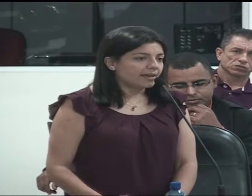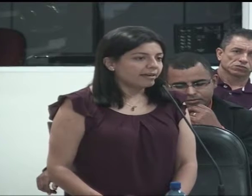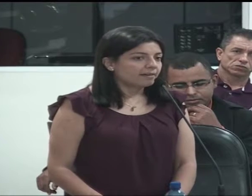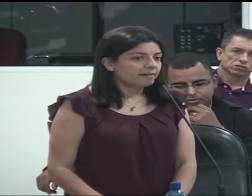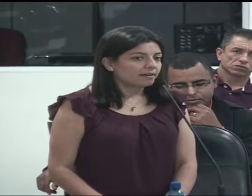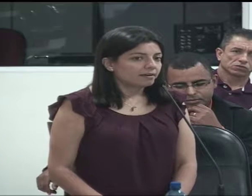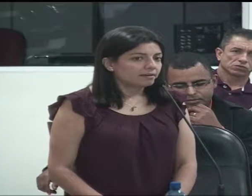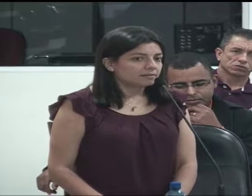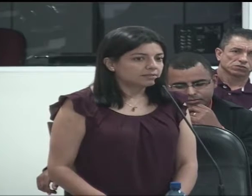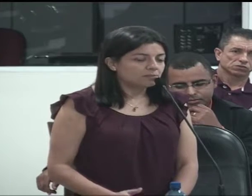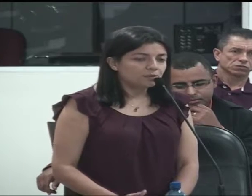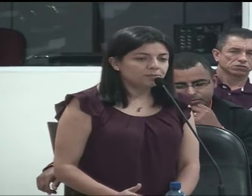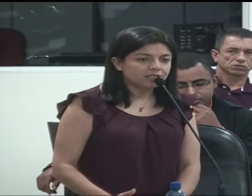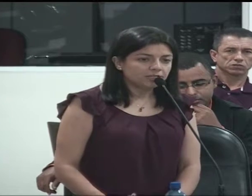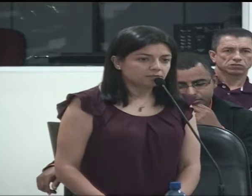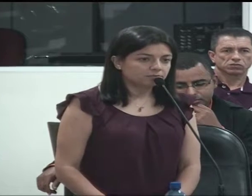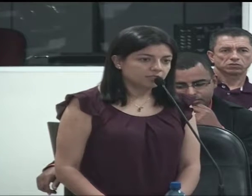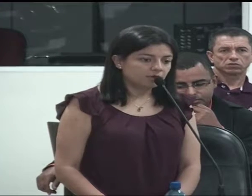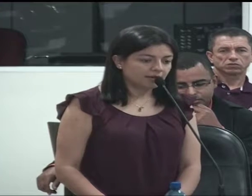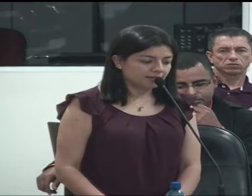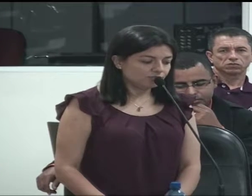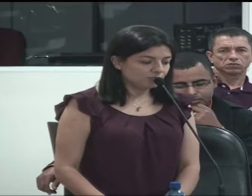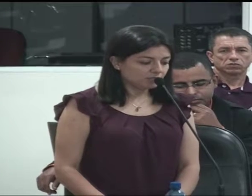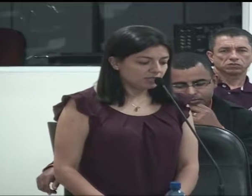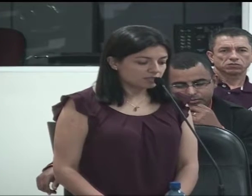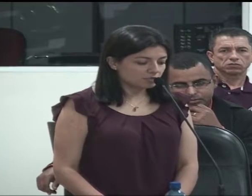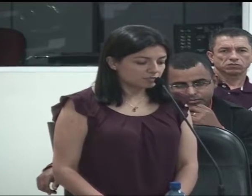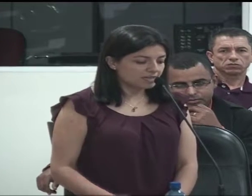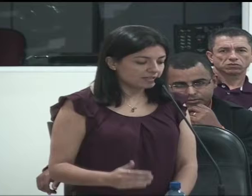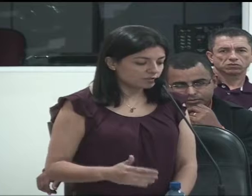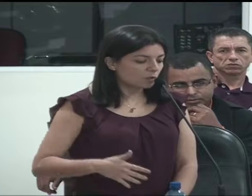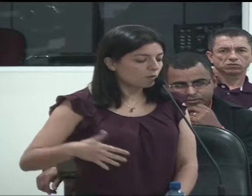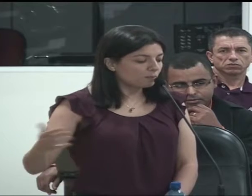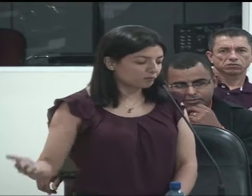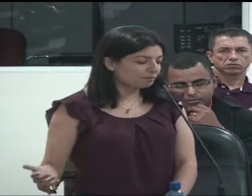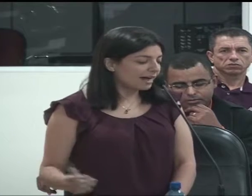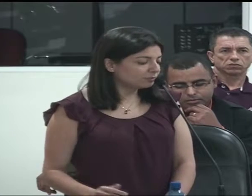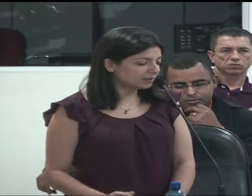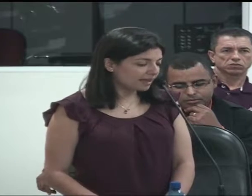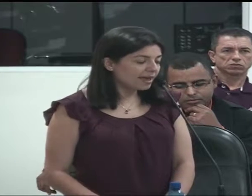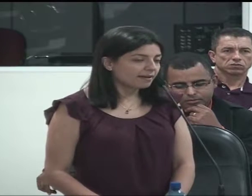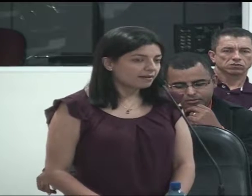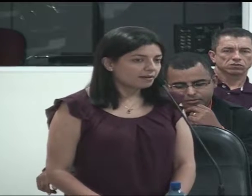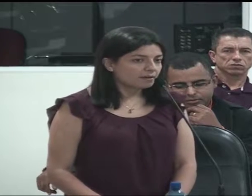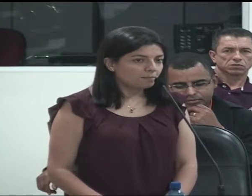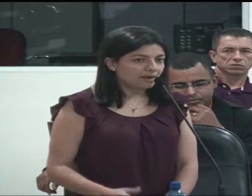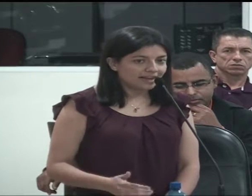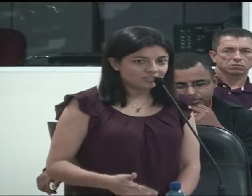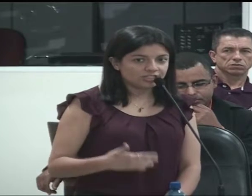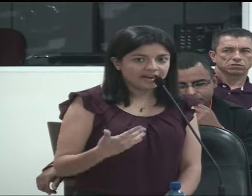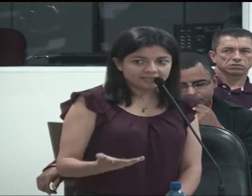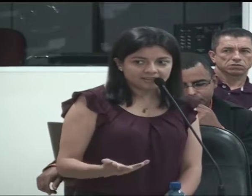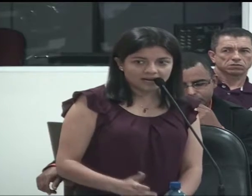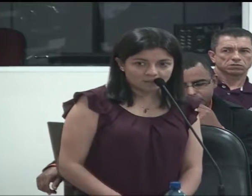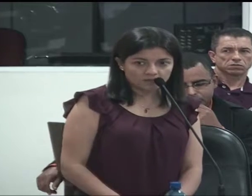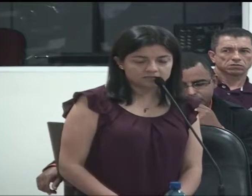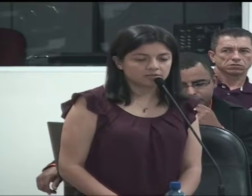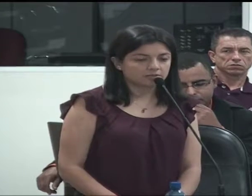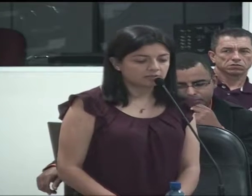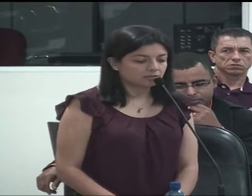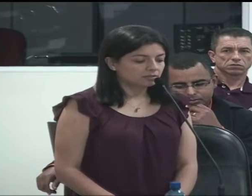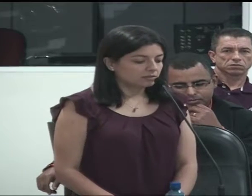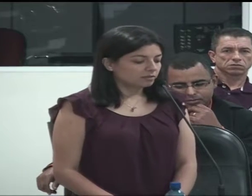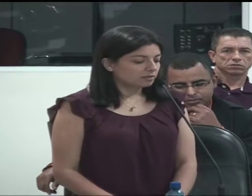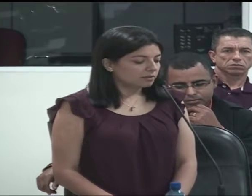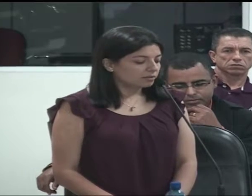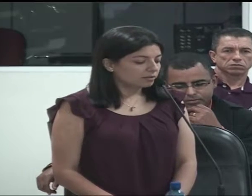Só que, na minha opinião, e eu acredito que isso se restou comprovado até pela retirada da amostra,